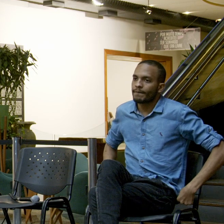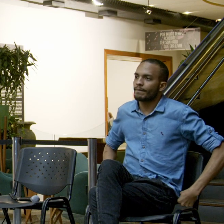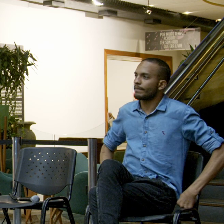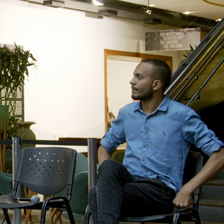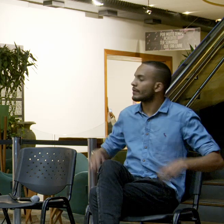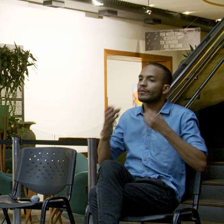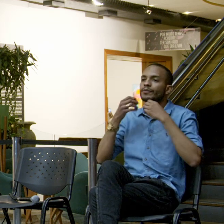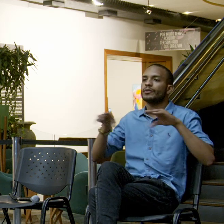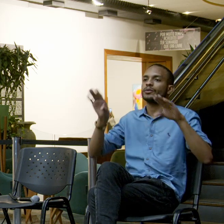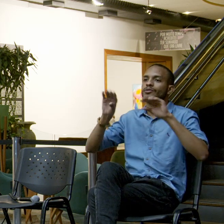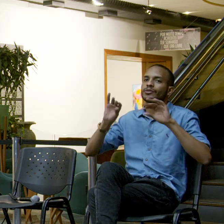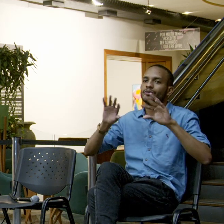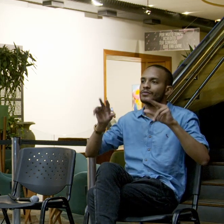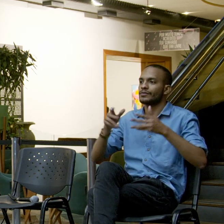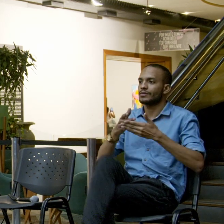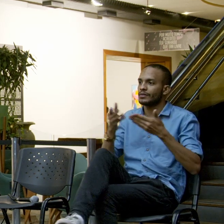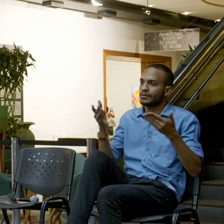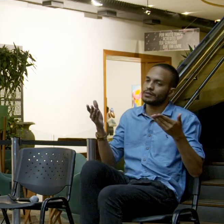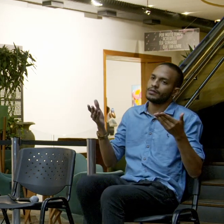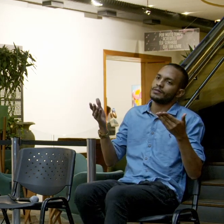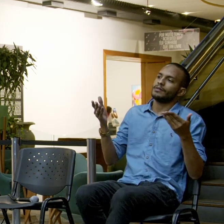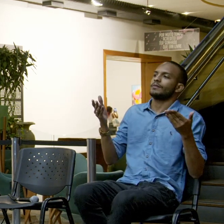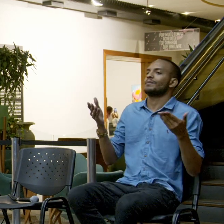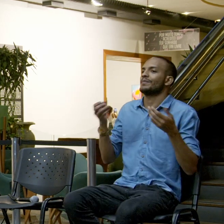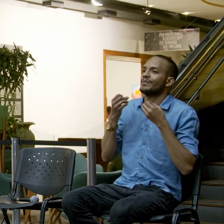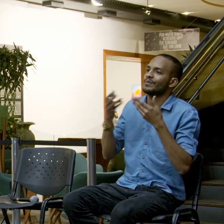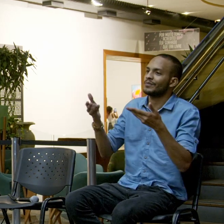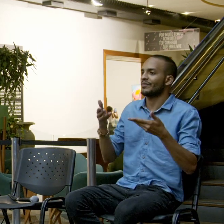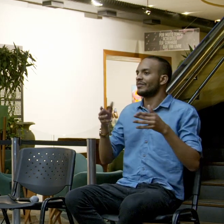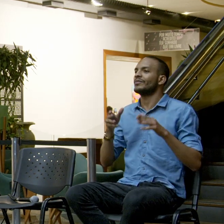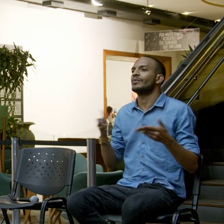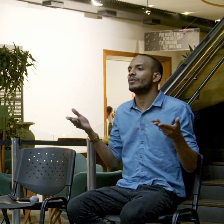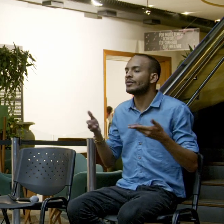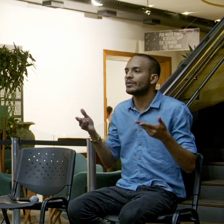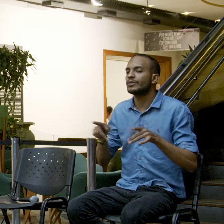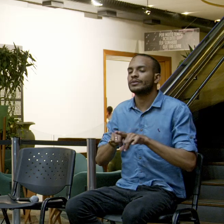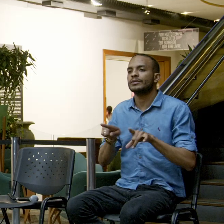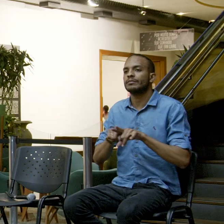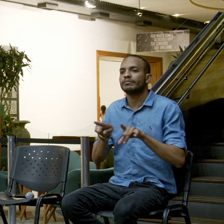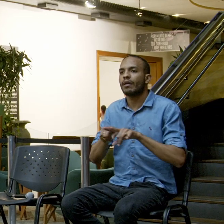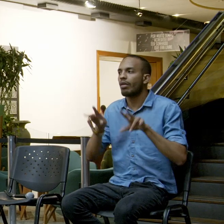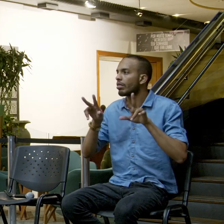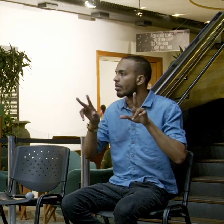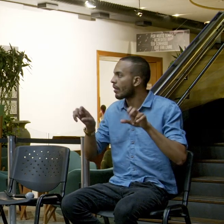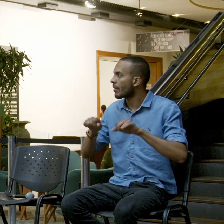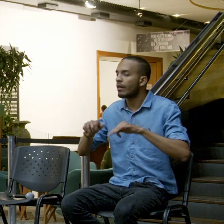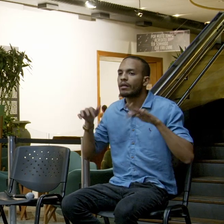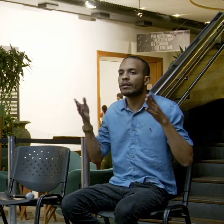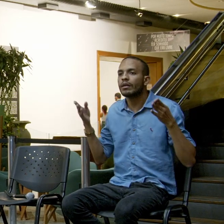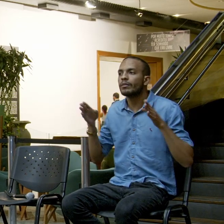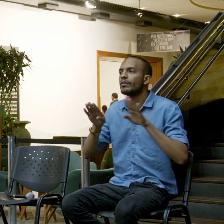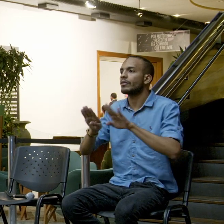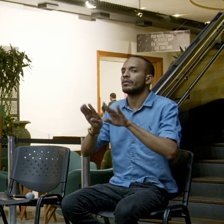Boa noite a todas, a todos. Bem-vindos aqui para os programas públicos da exposição Ana